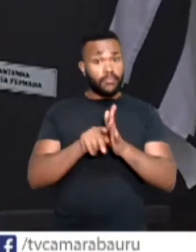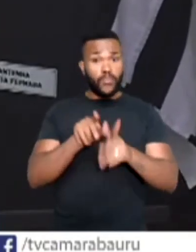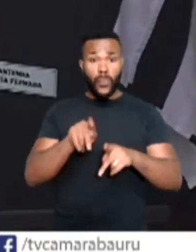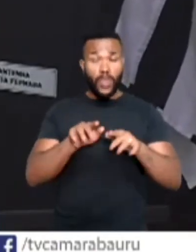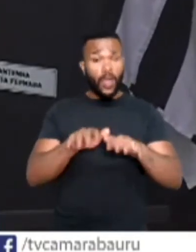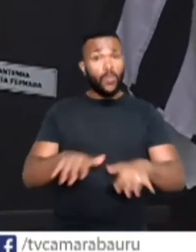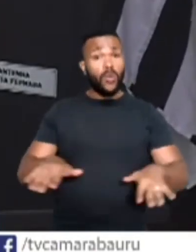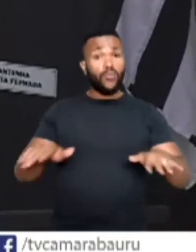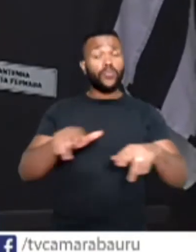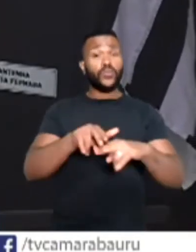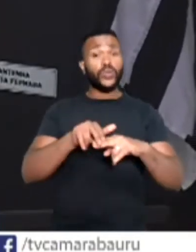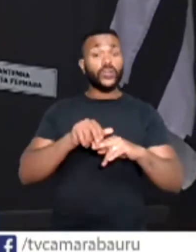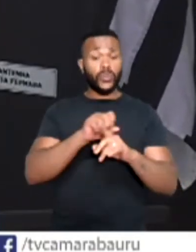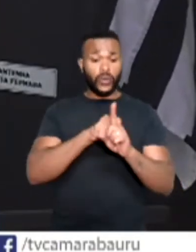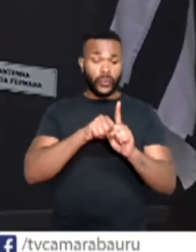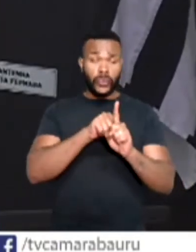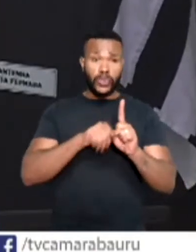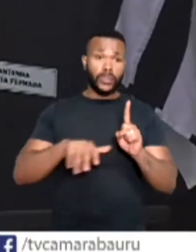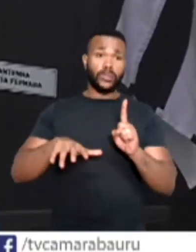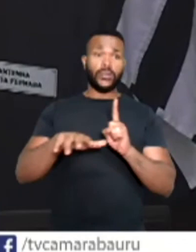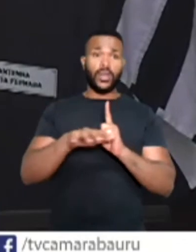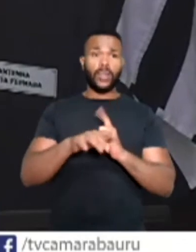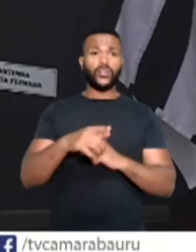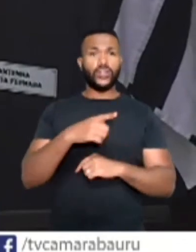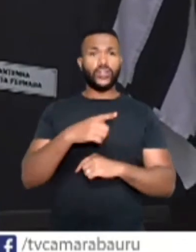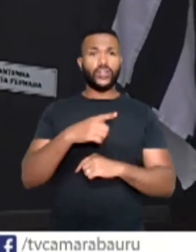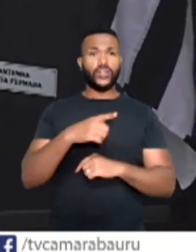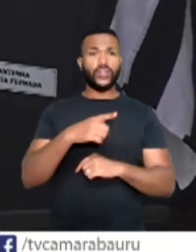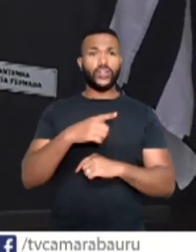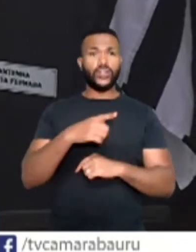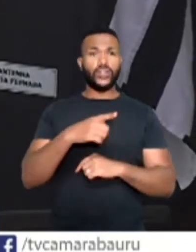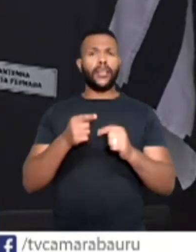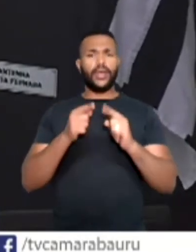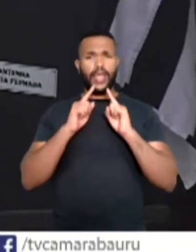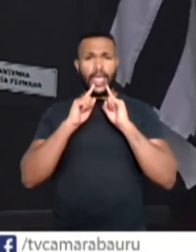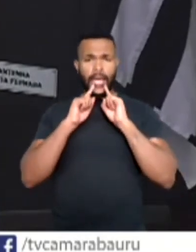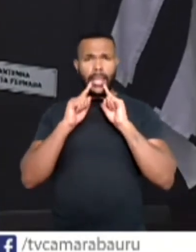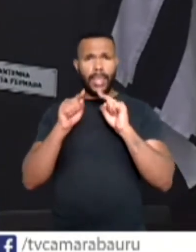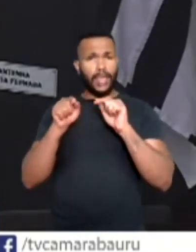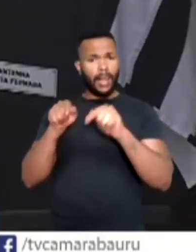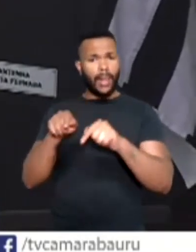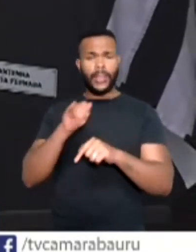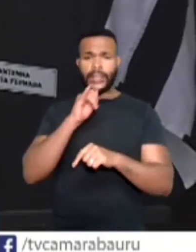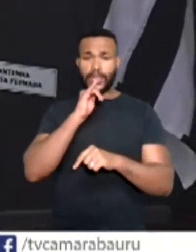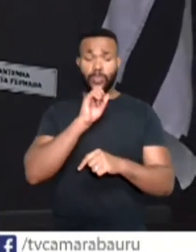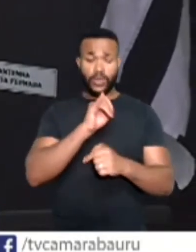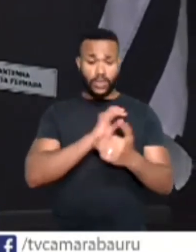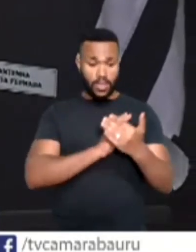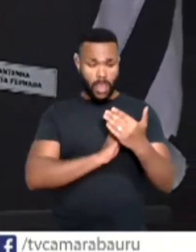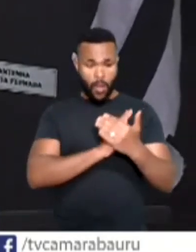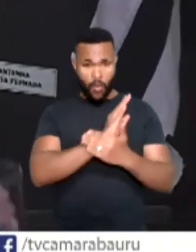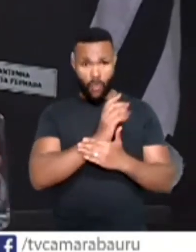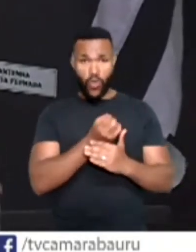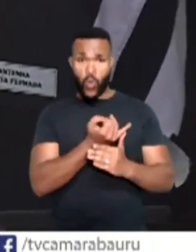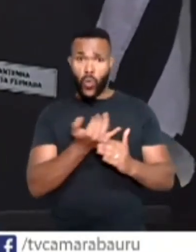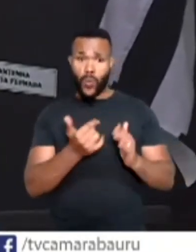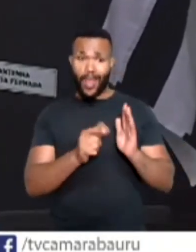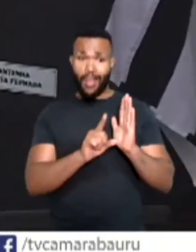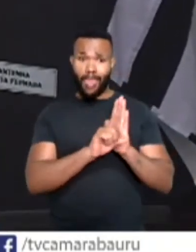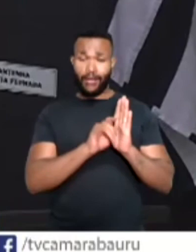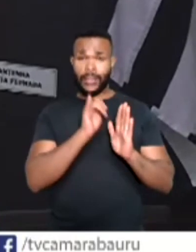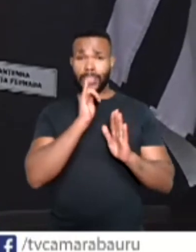seus suas críticas, de uma certa forma, quando é aprovada algumas leis, é beneficiada primeiramente